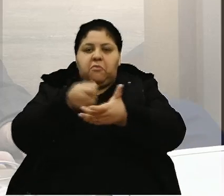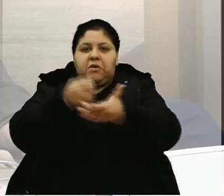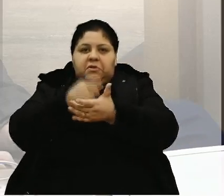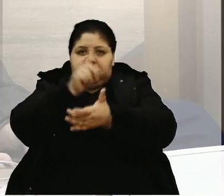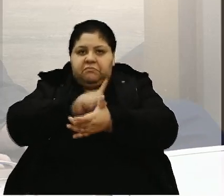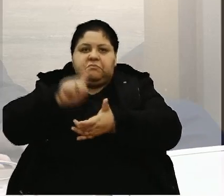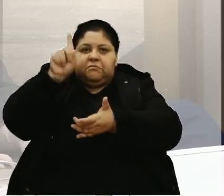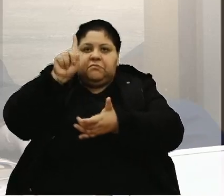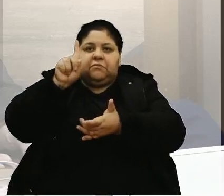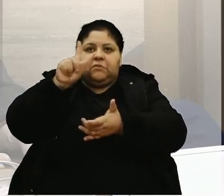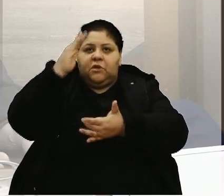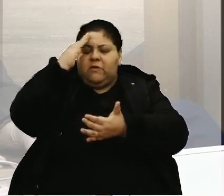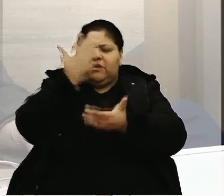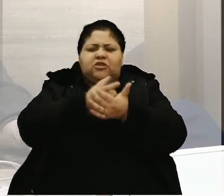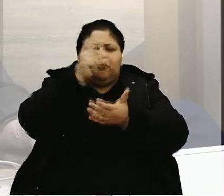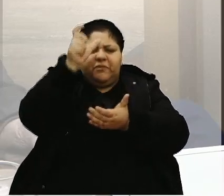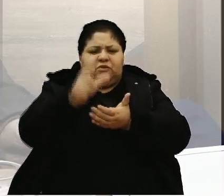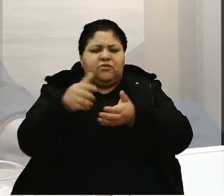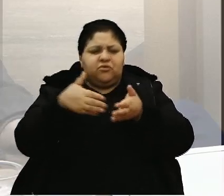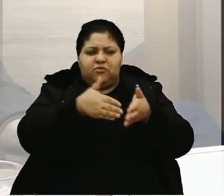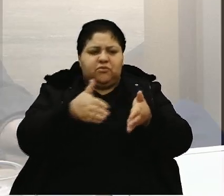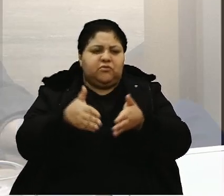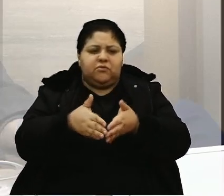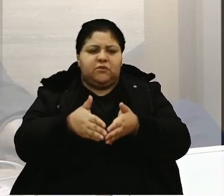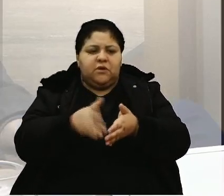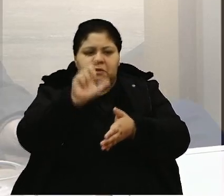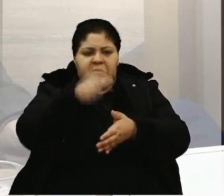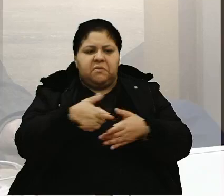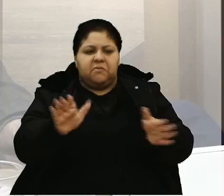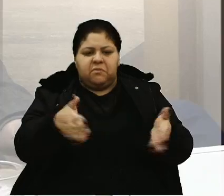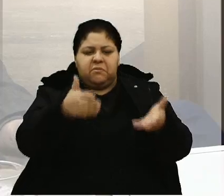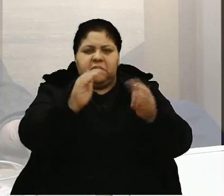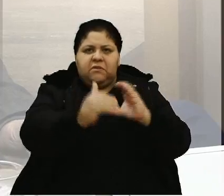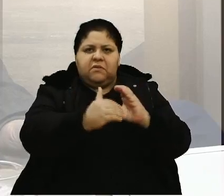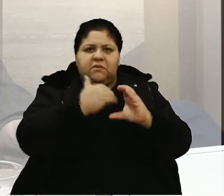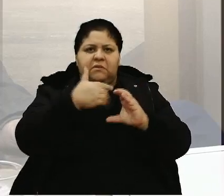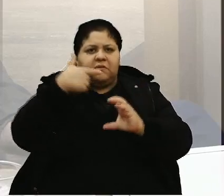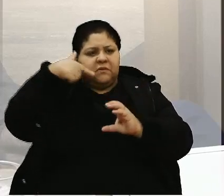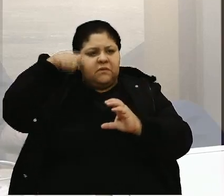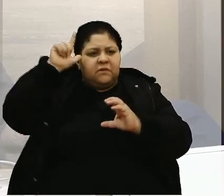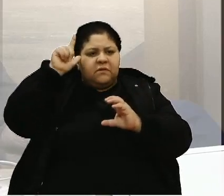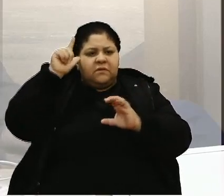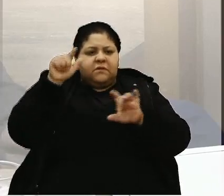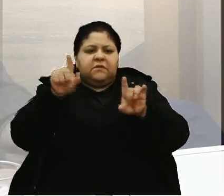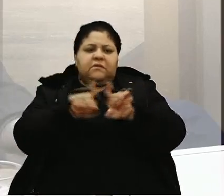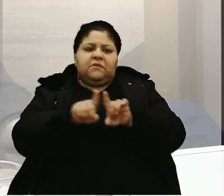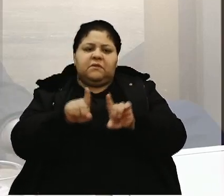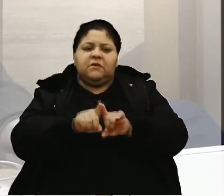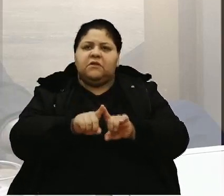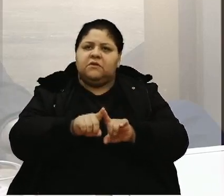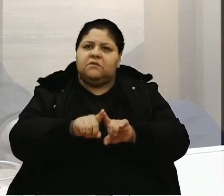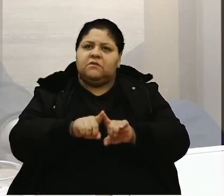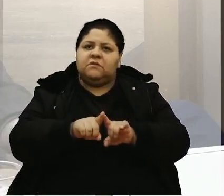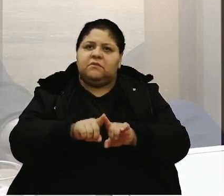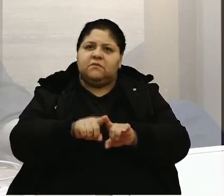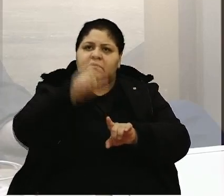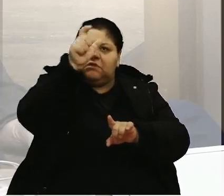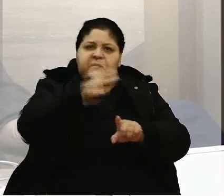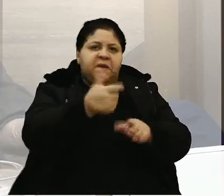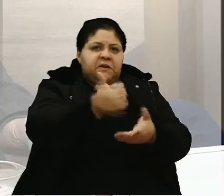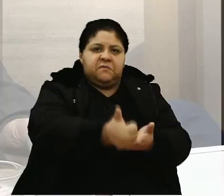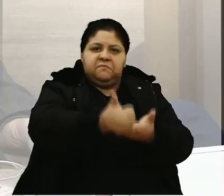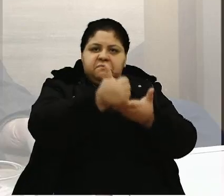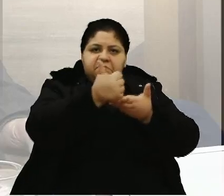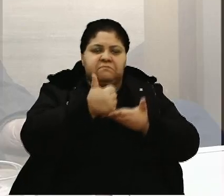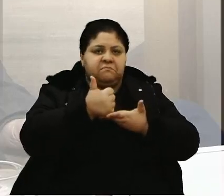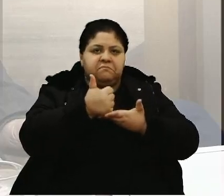muitas pessoas do bem, muita gente sempre me engajando, né? Recebi ainda ontem à tarde esse vídeo de pessoas que me apoiam e que